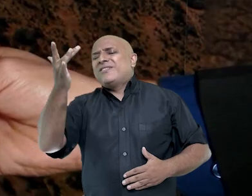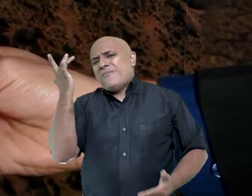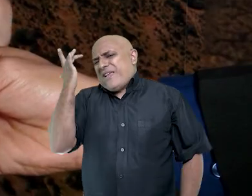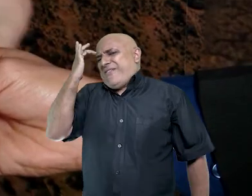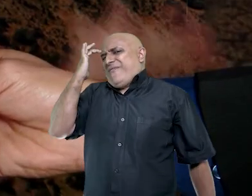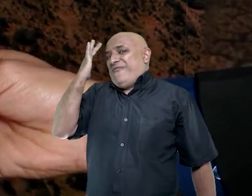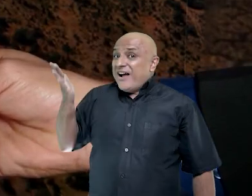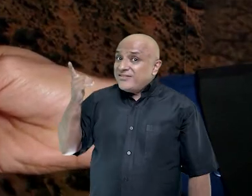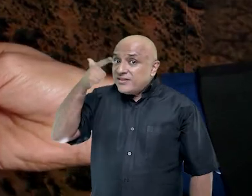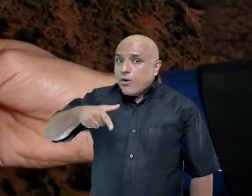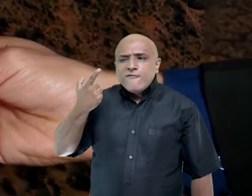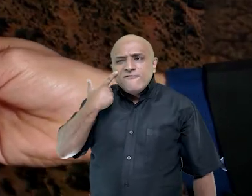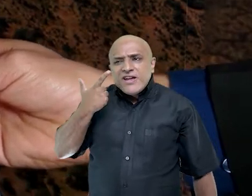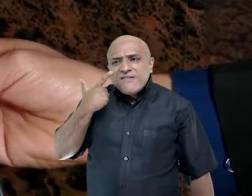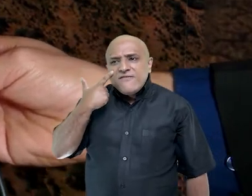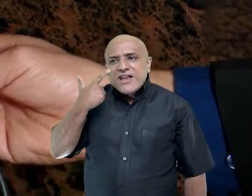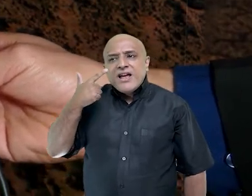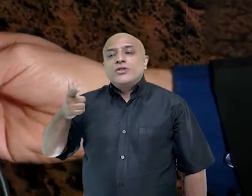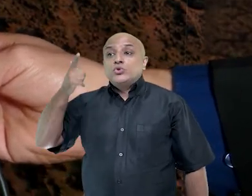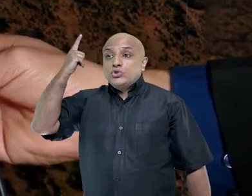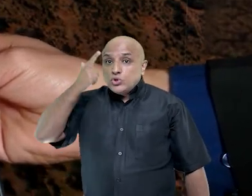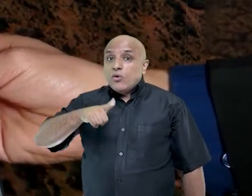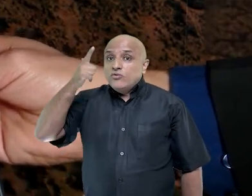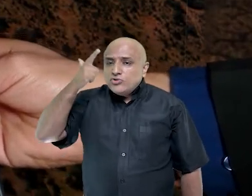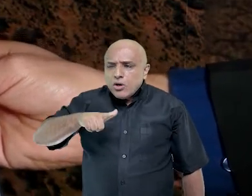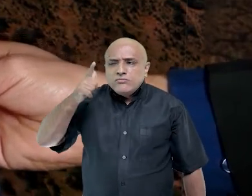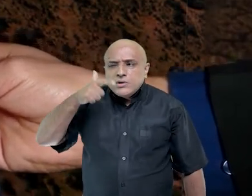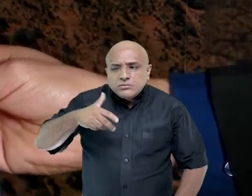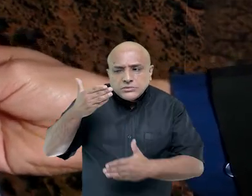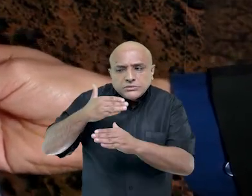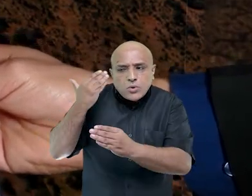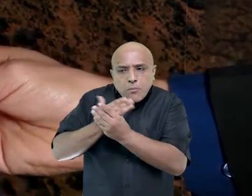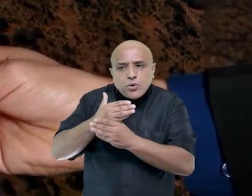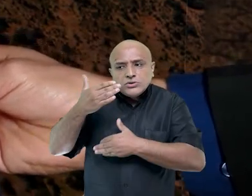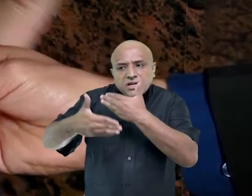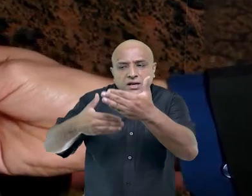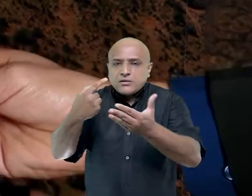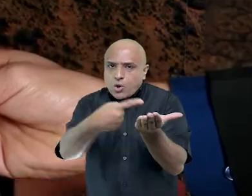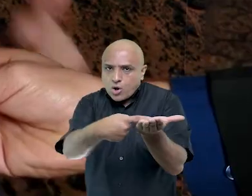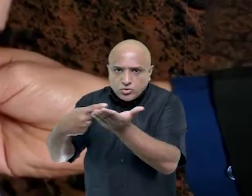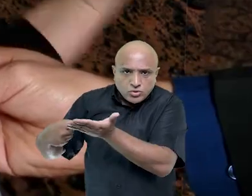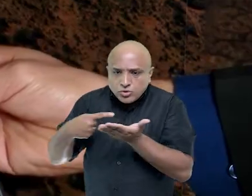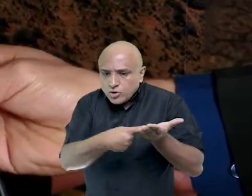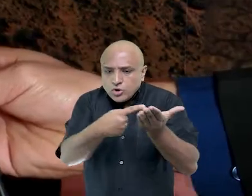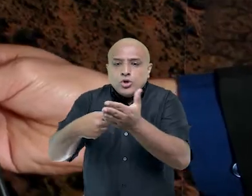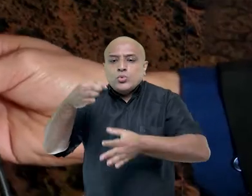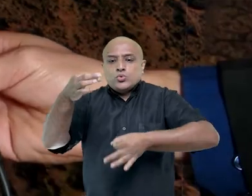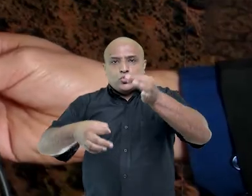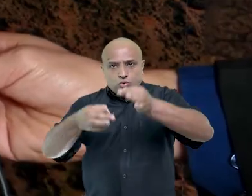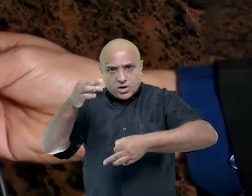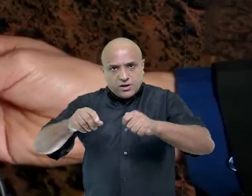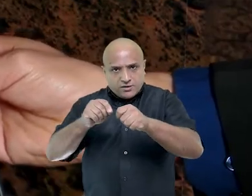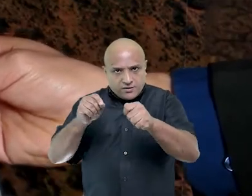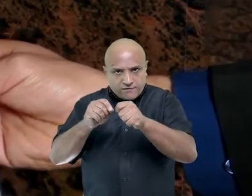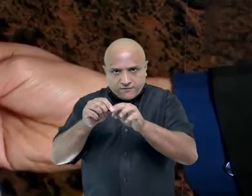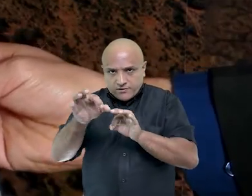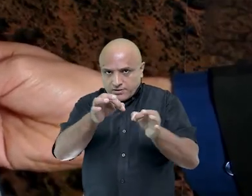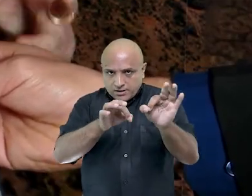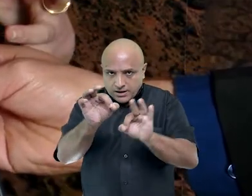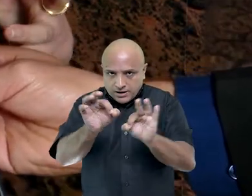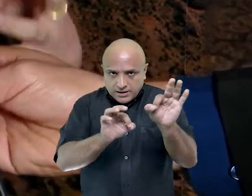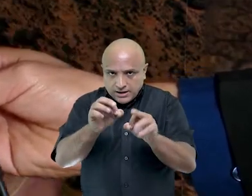fácil. Então, verificando novamente nesses processos que eu tenho conduzido na conciliação, inclusive também no julgamento que a gente está fazendo das ações